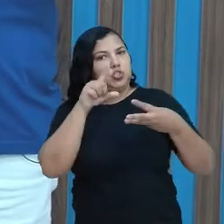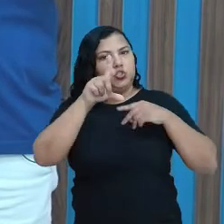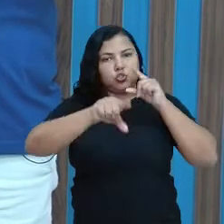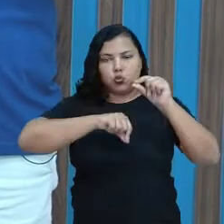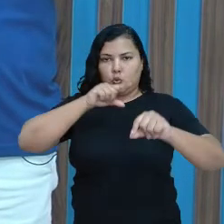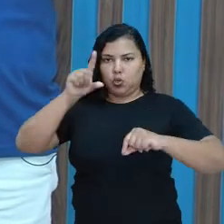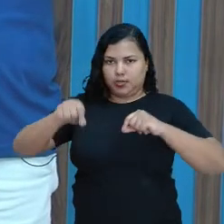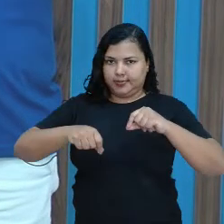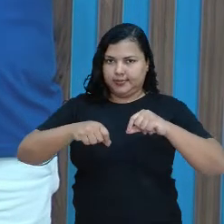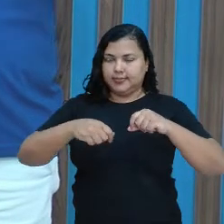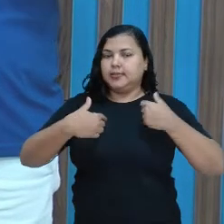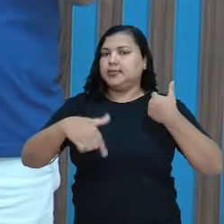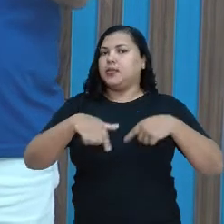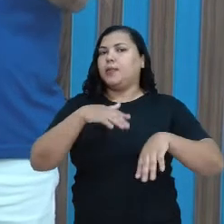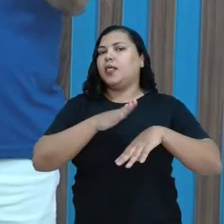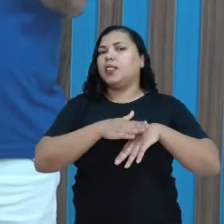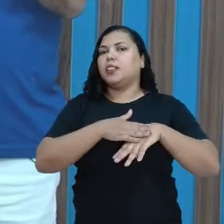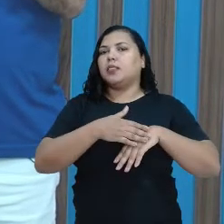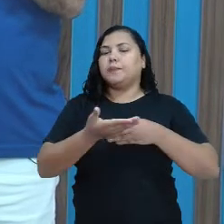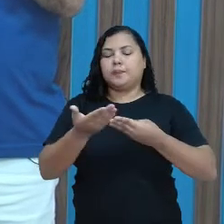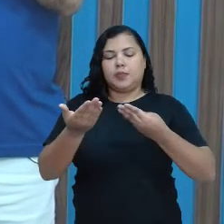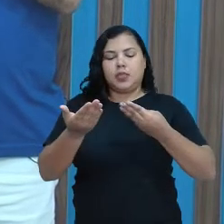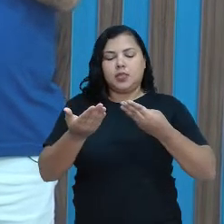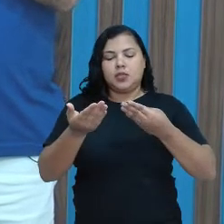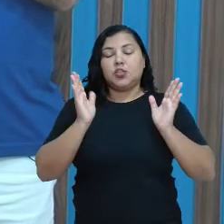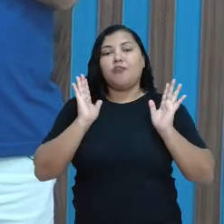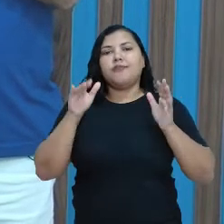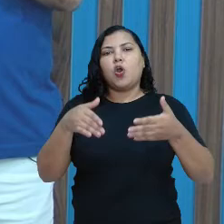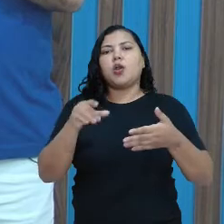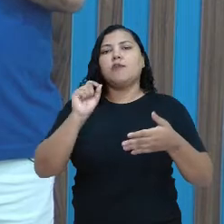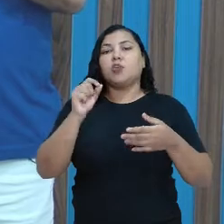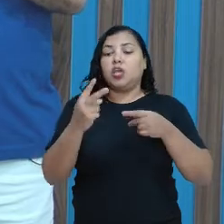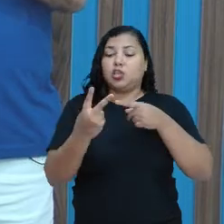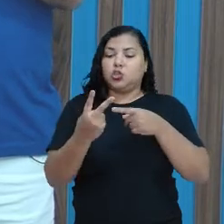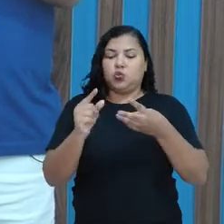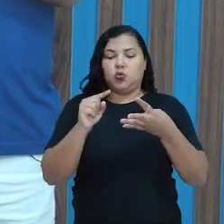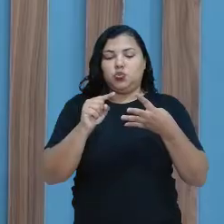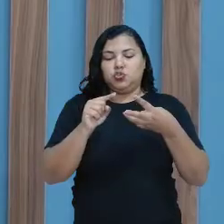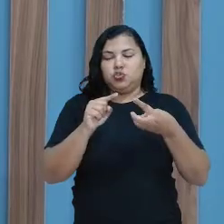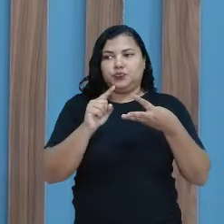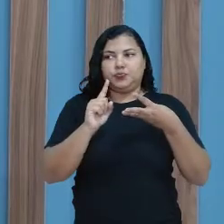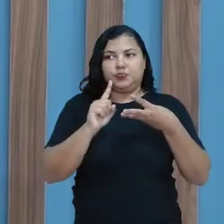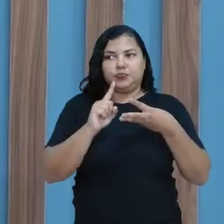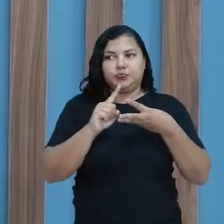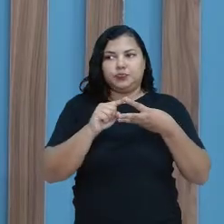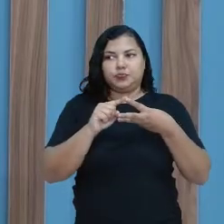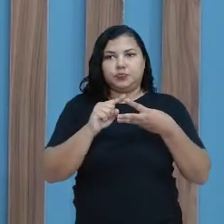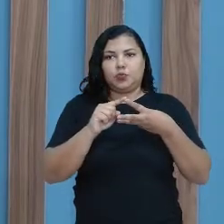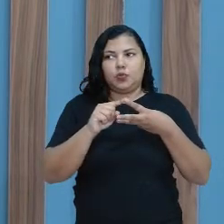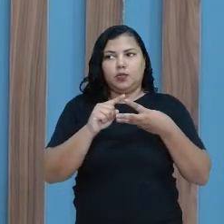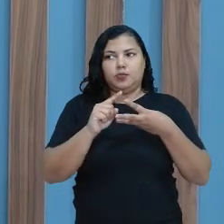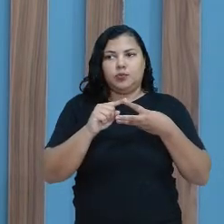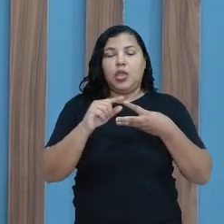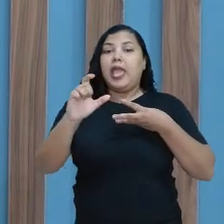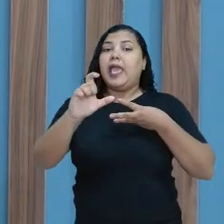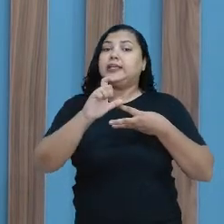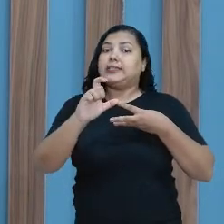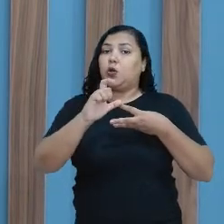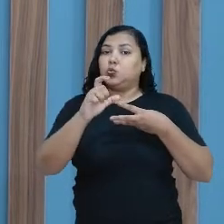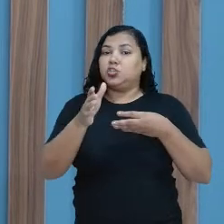né, atuassem, na verdade ele concentrava inclusive 2, o poder moderador e o